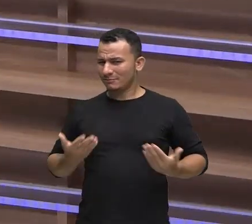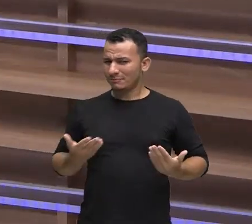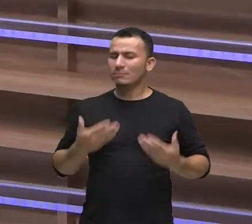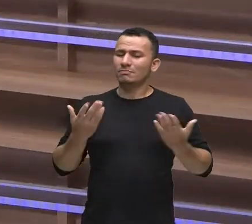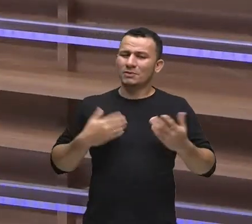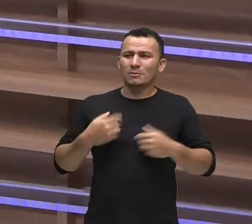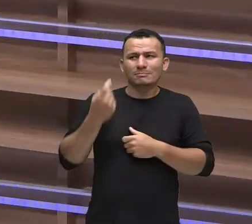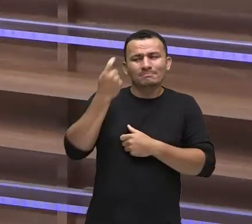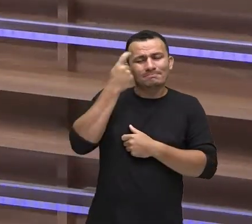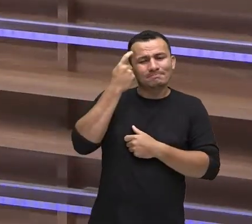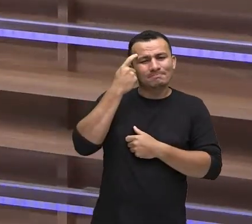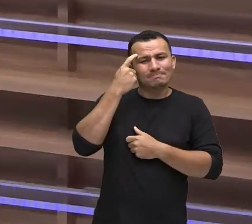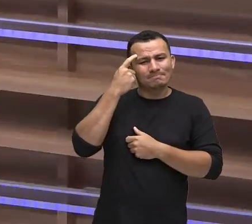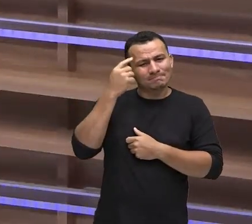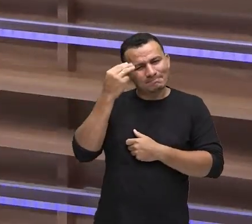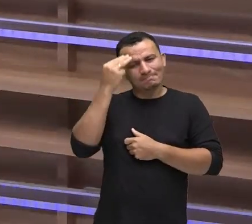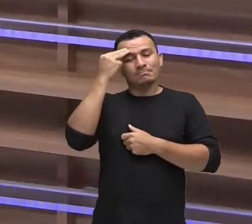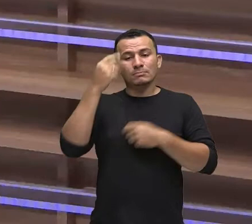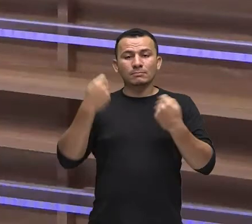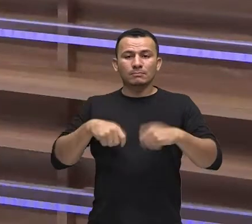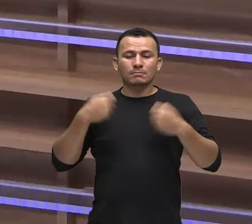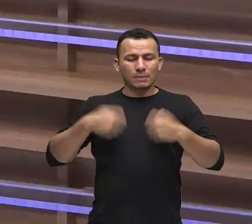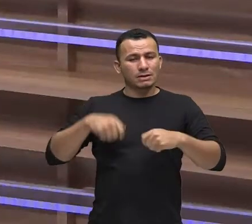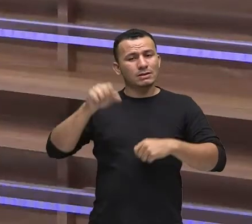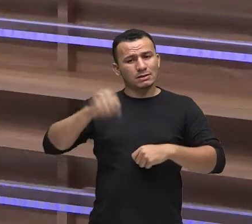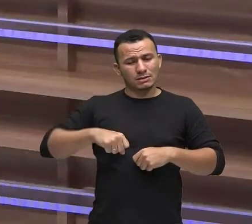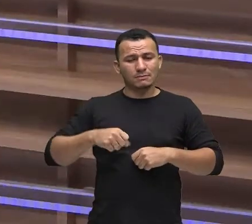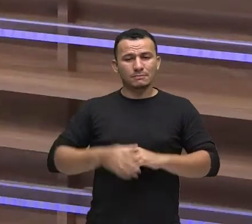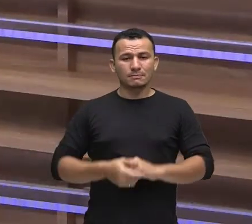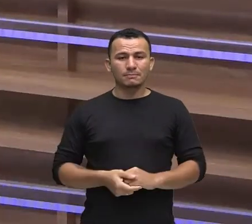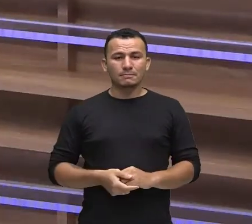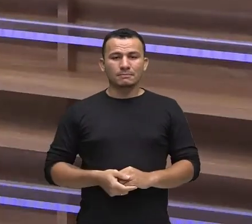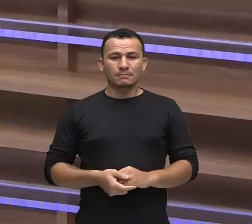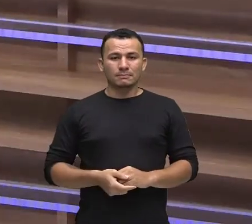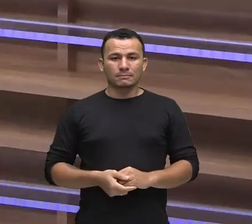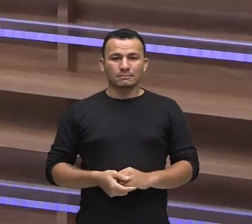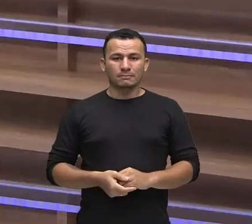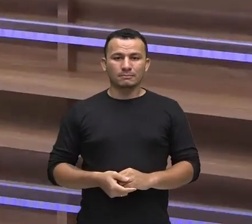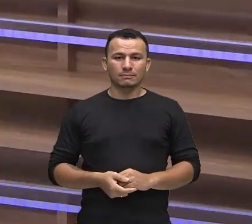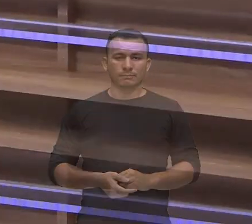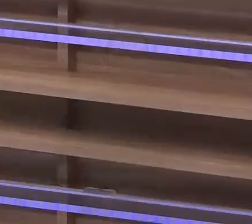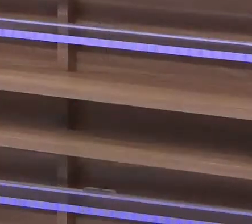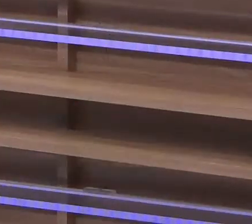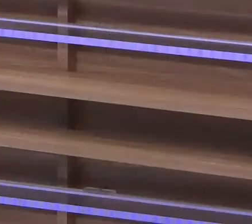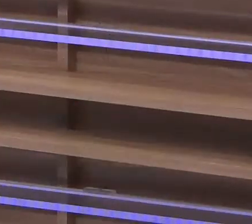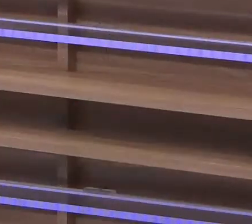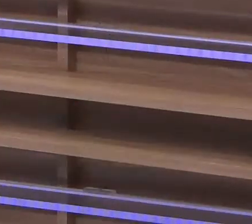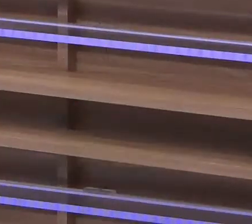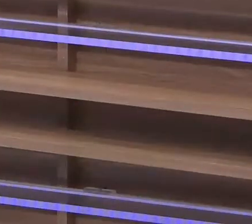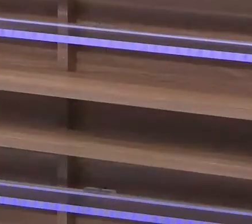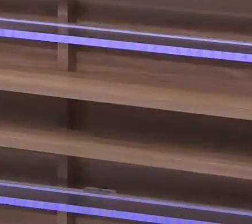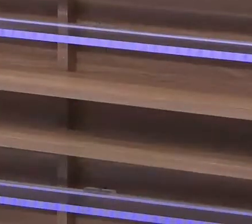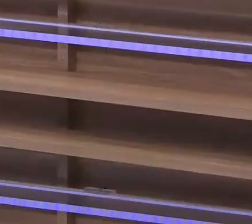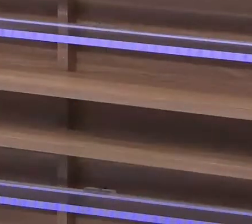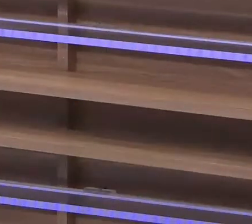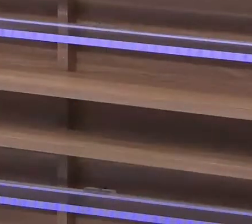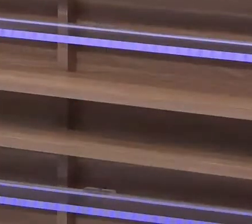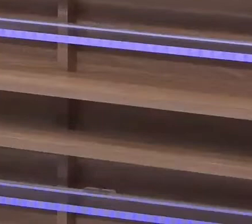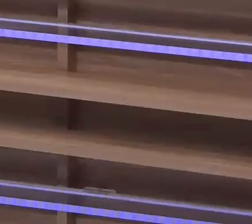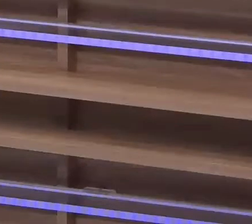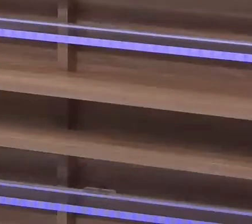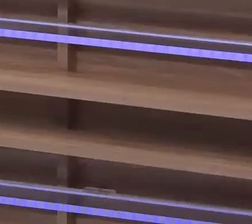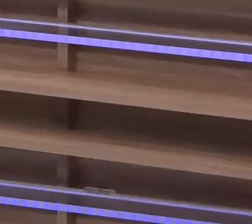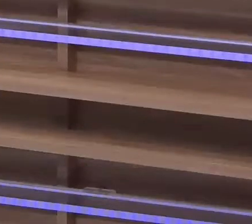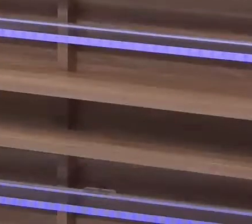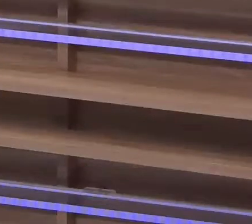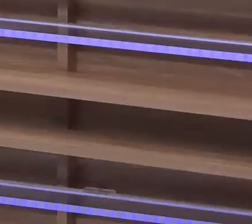sempre tenho que colocar na cabeça, né? Esse detalhezinho, né? E se servir como base para você fazer ali, tomar a